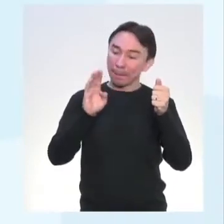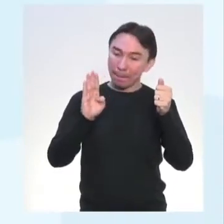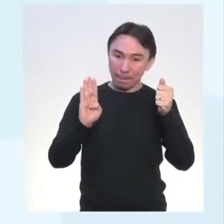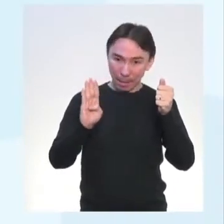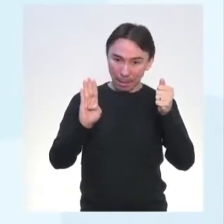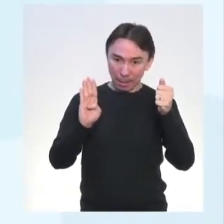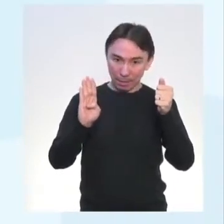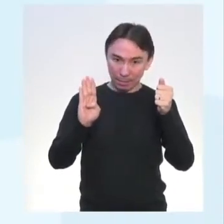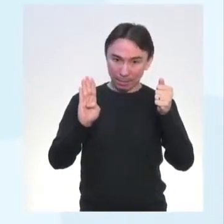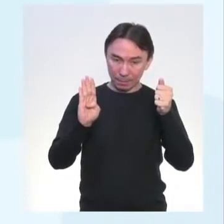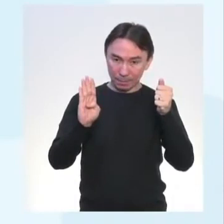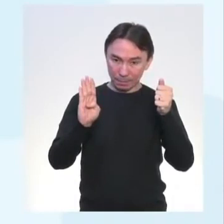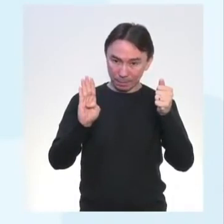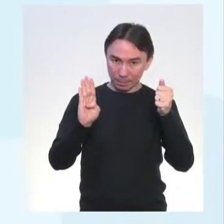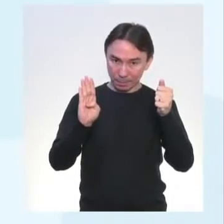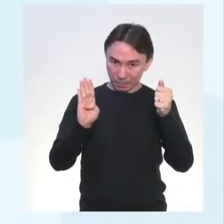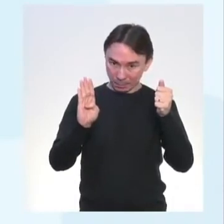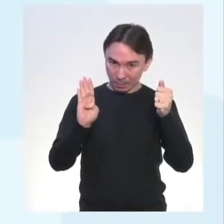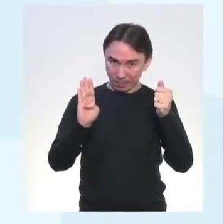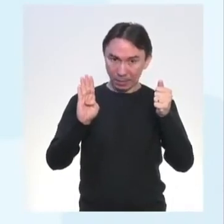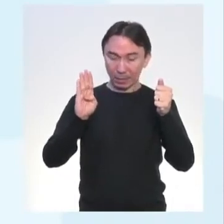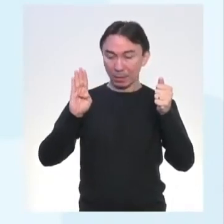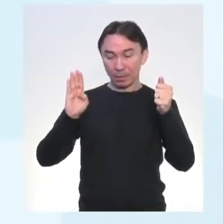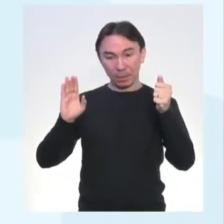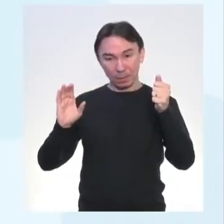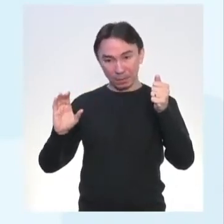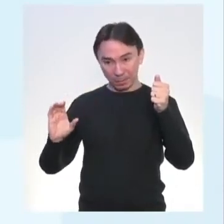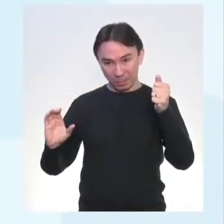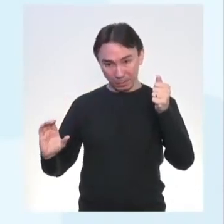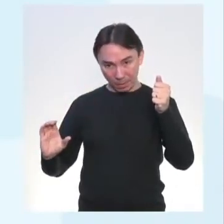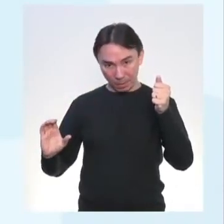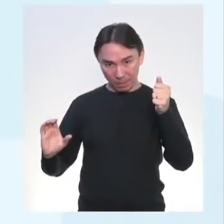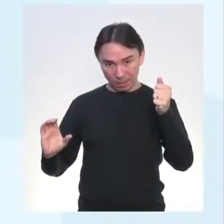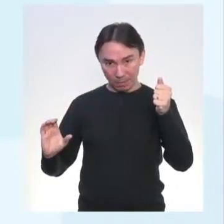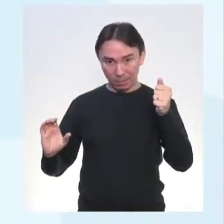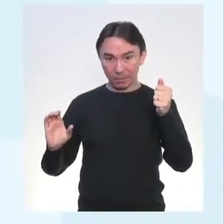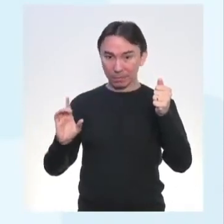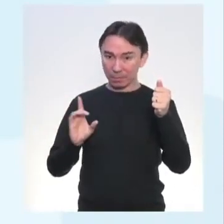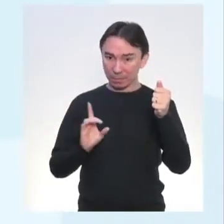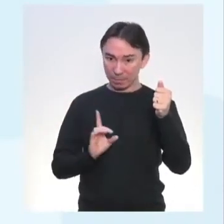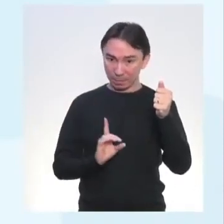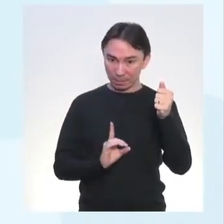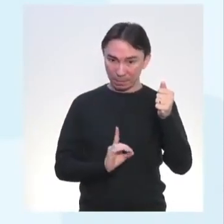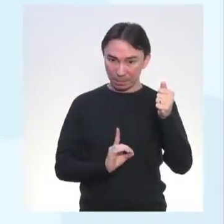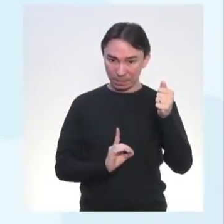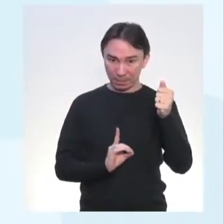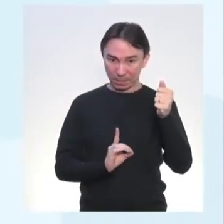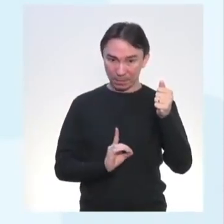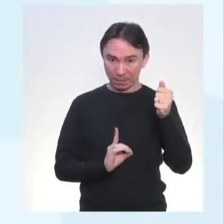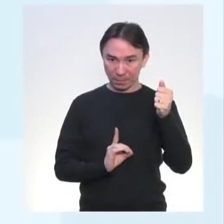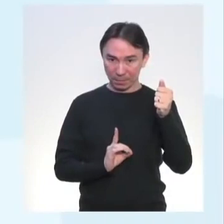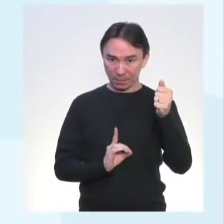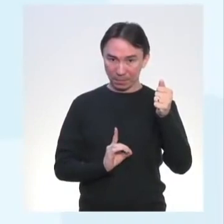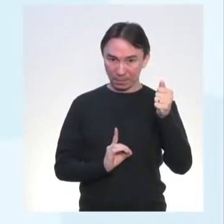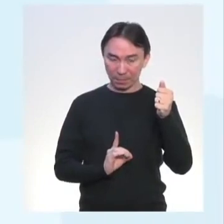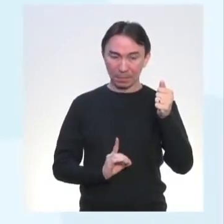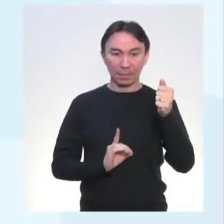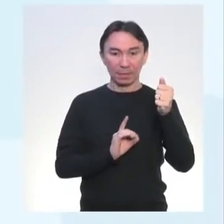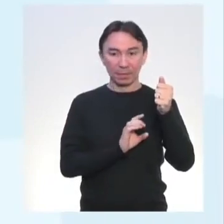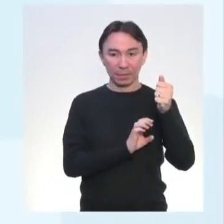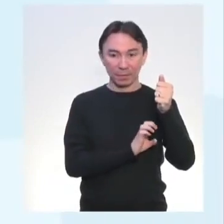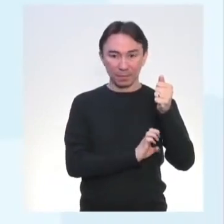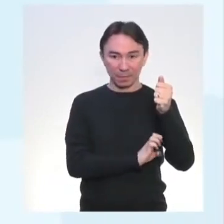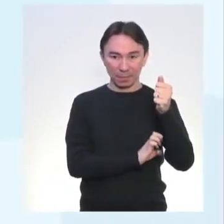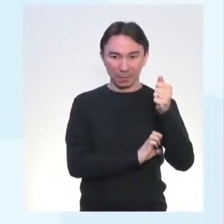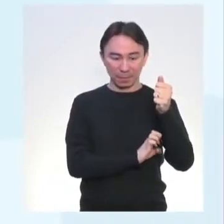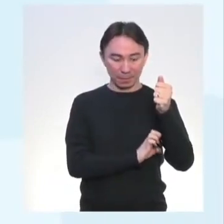cima, depois eu vou para a direita com B, né? Desce para o C, vai girando aí, indo para o D, e aí a